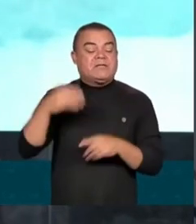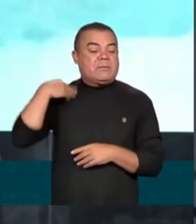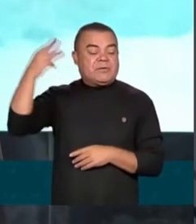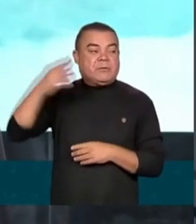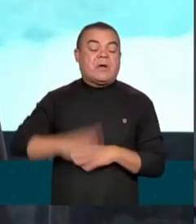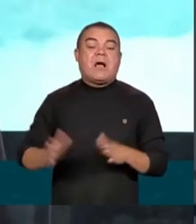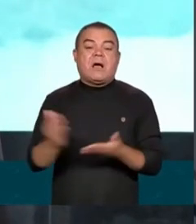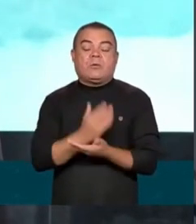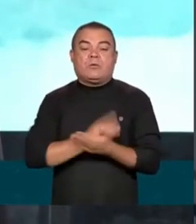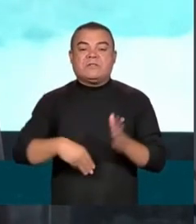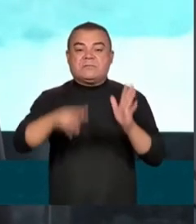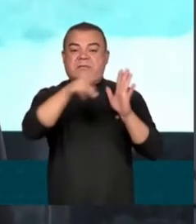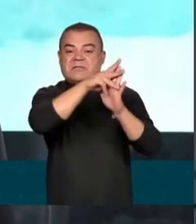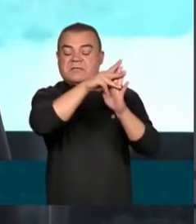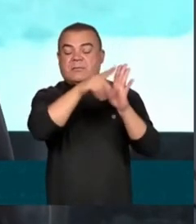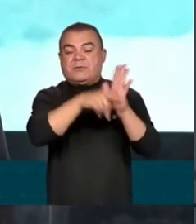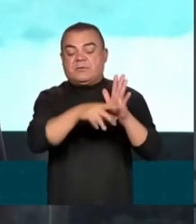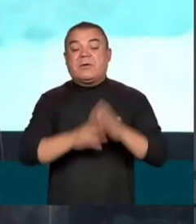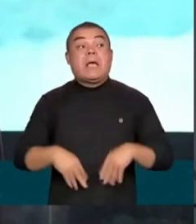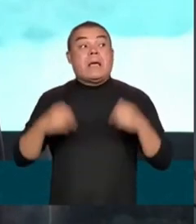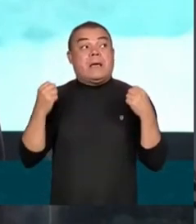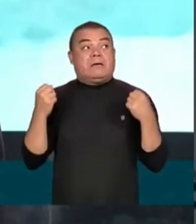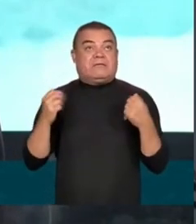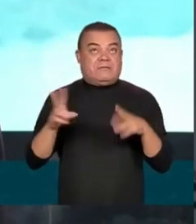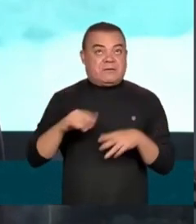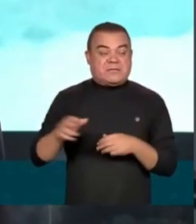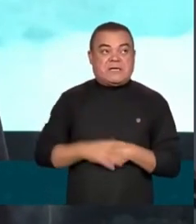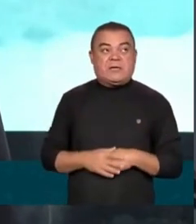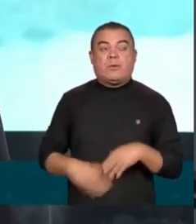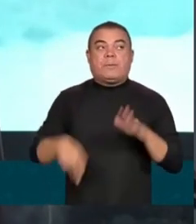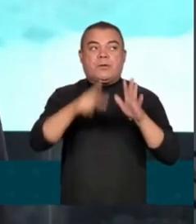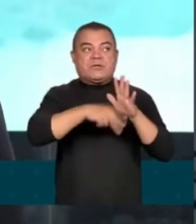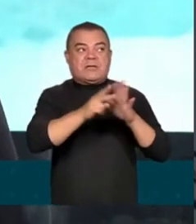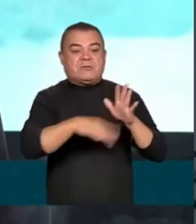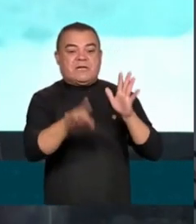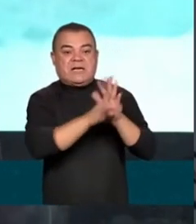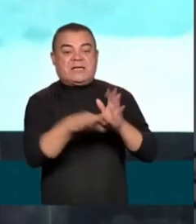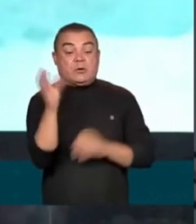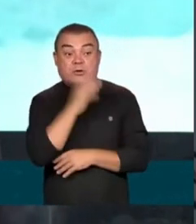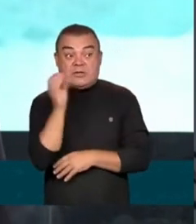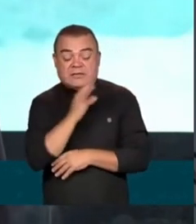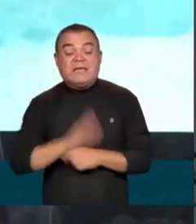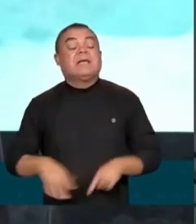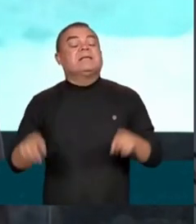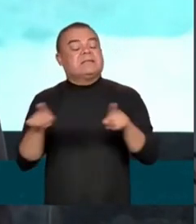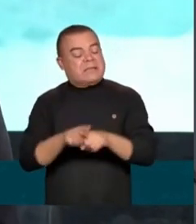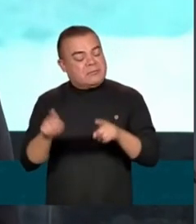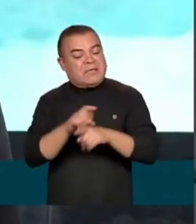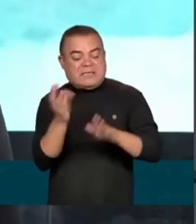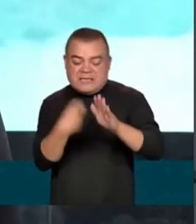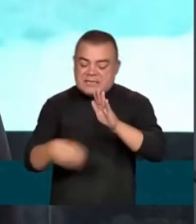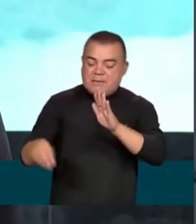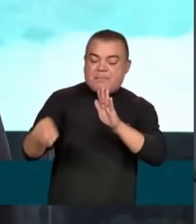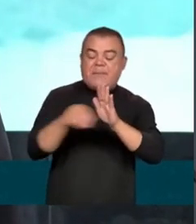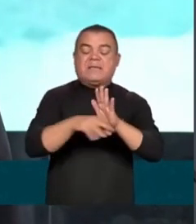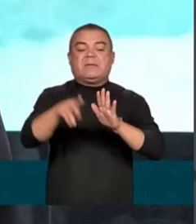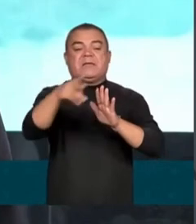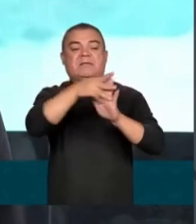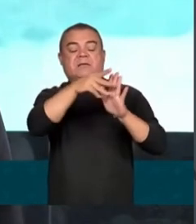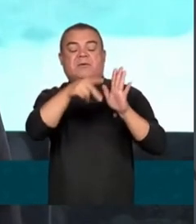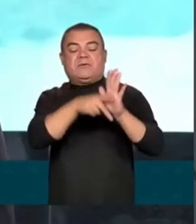Provisórias elas podem ser vão ser projetos de lei de urgência e podem ser emendas à medidas Provisórias